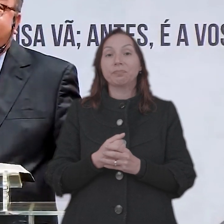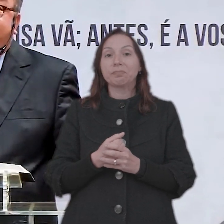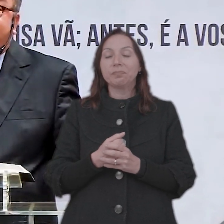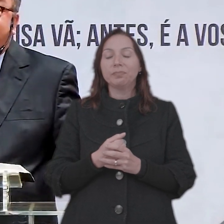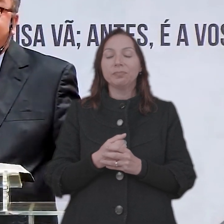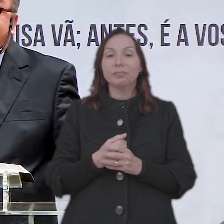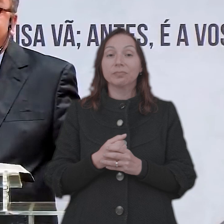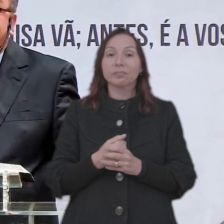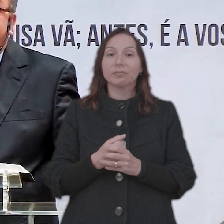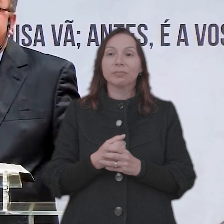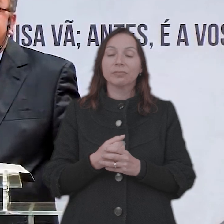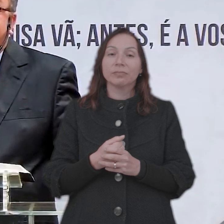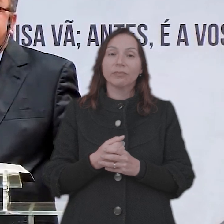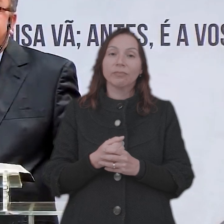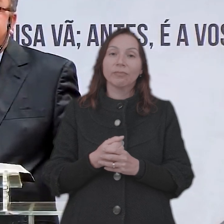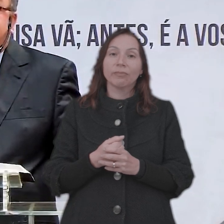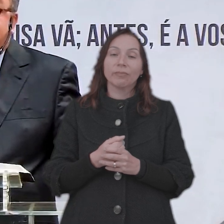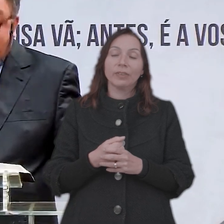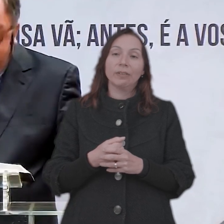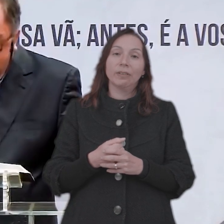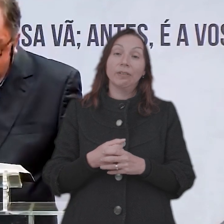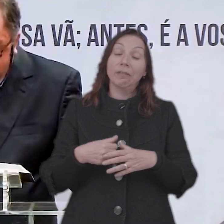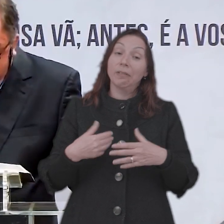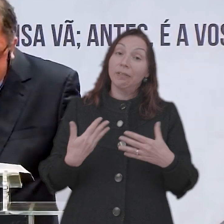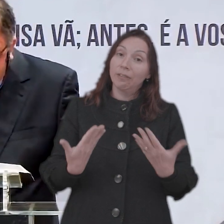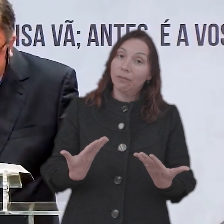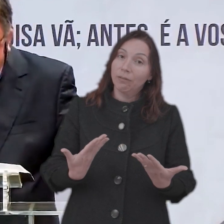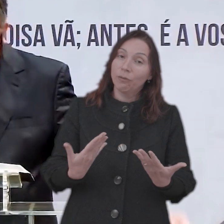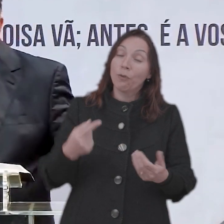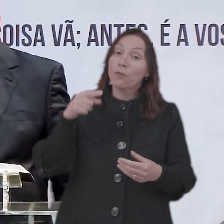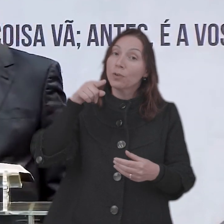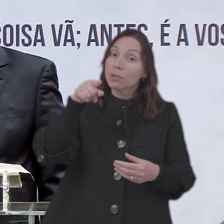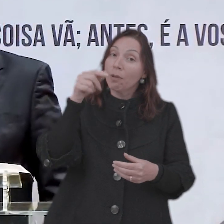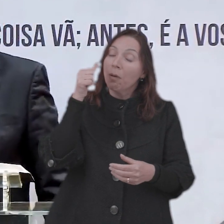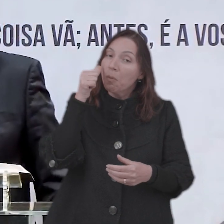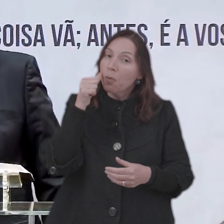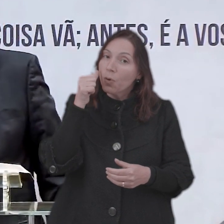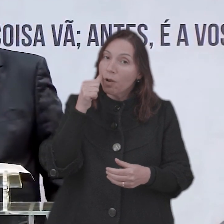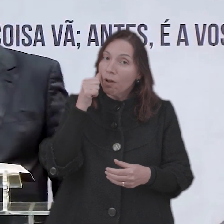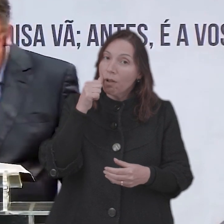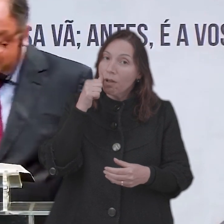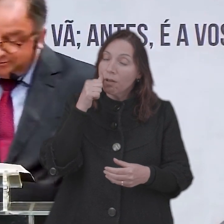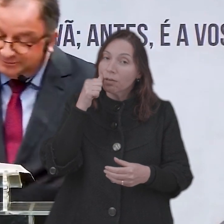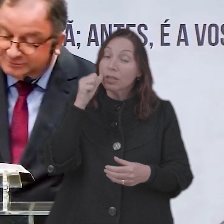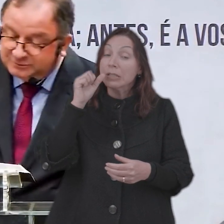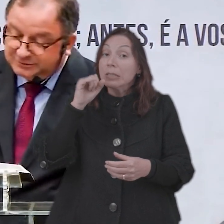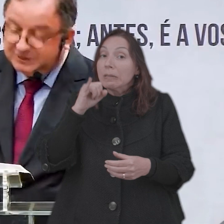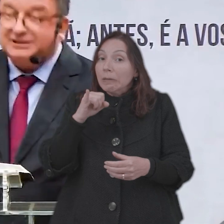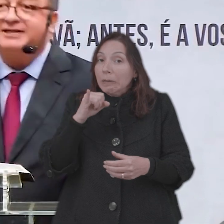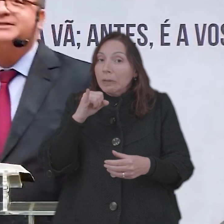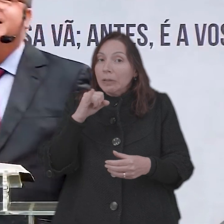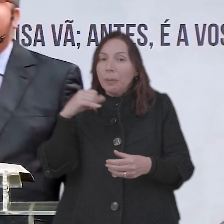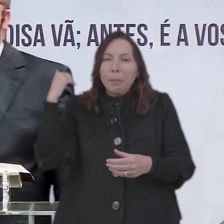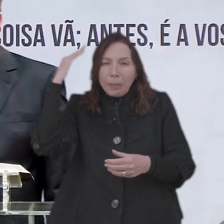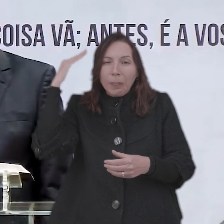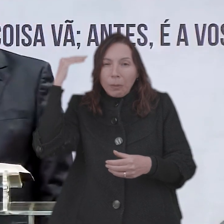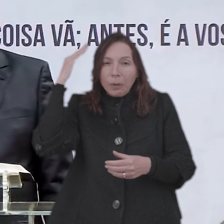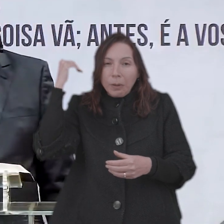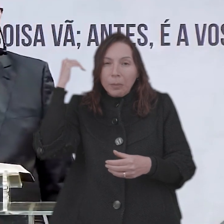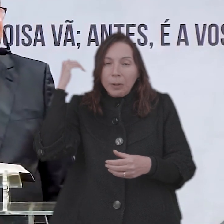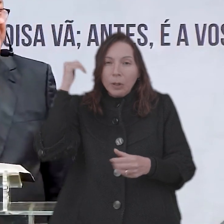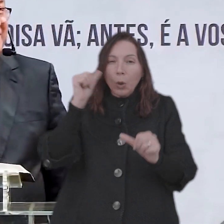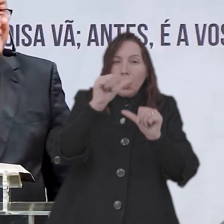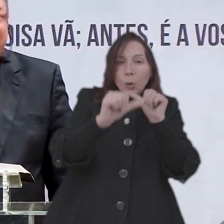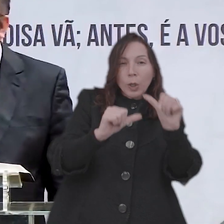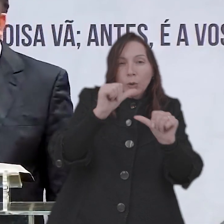Mais de 70. Isso significa que você, mulher, se pintar o cabelo de 6 em 6 meses, uma